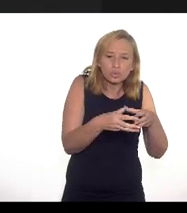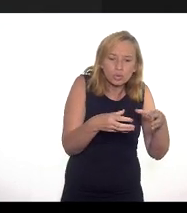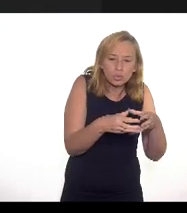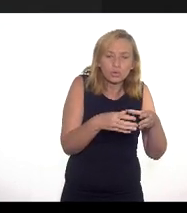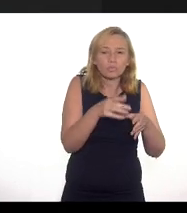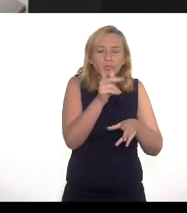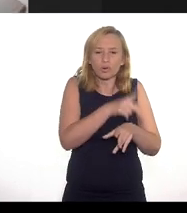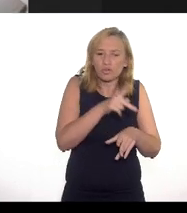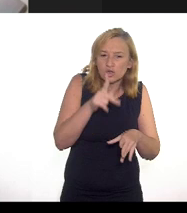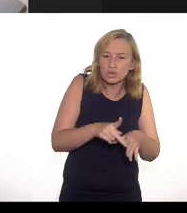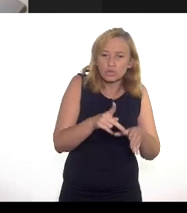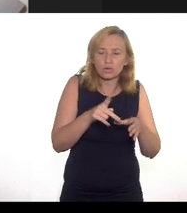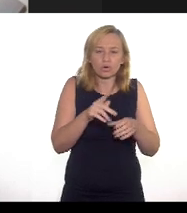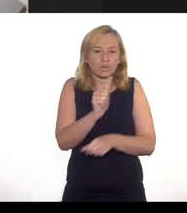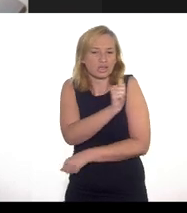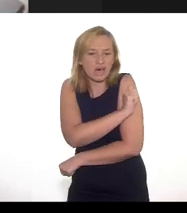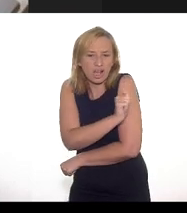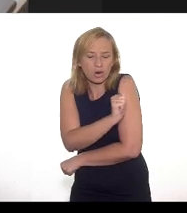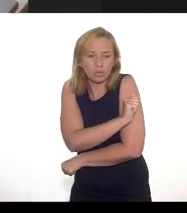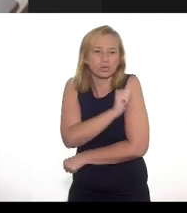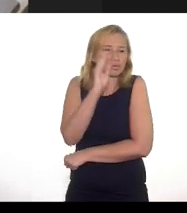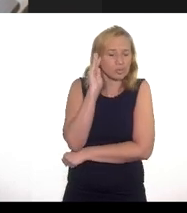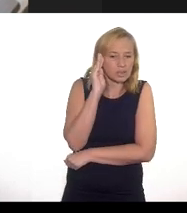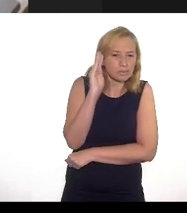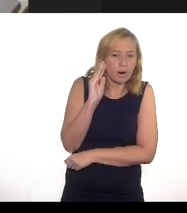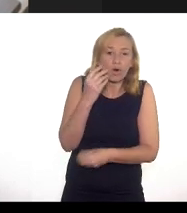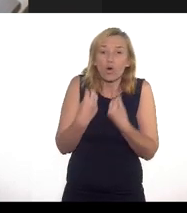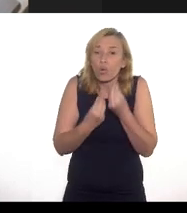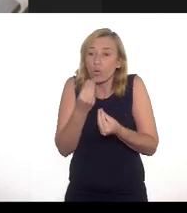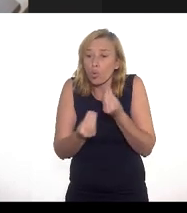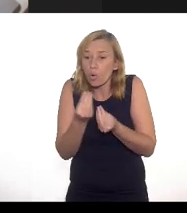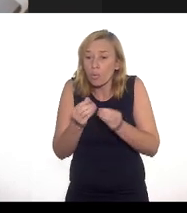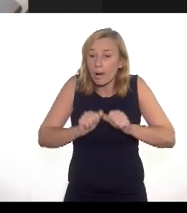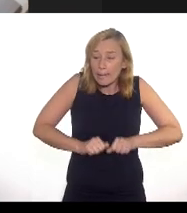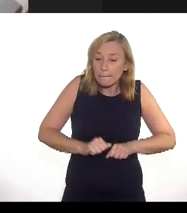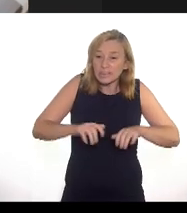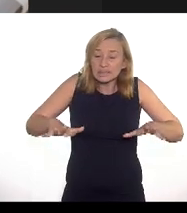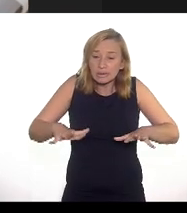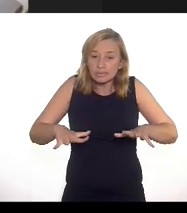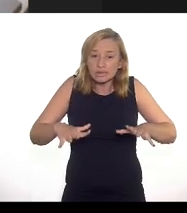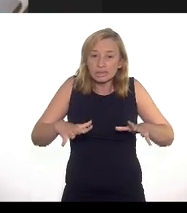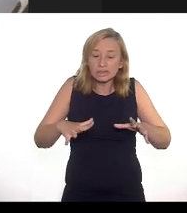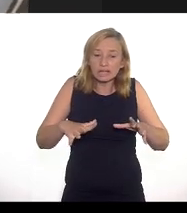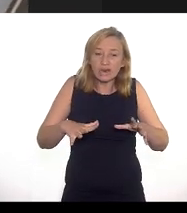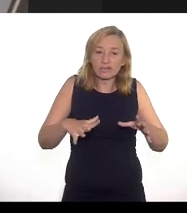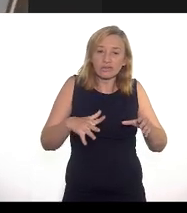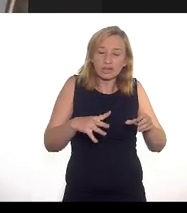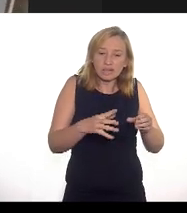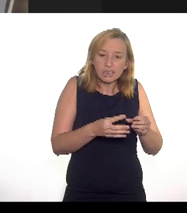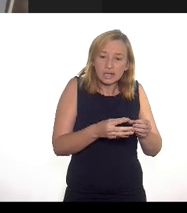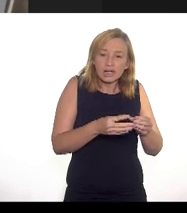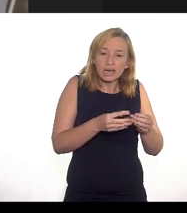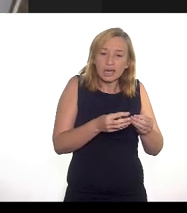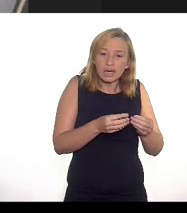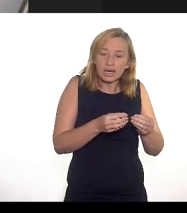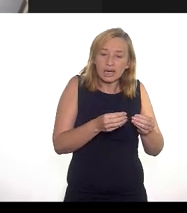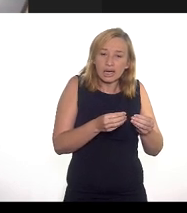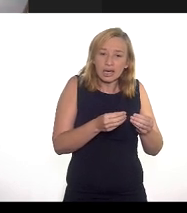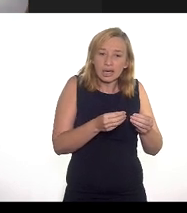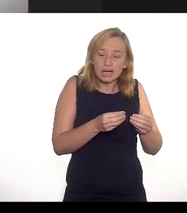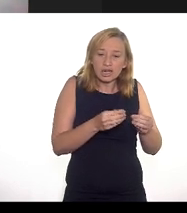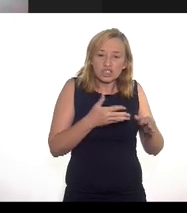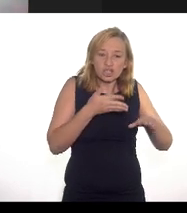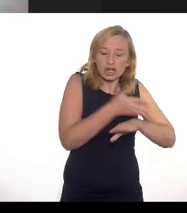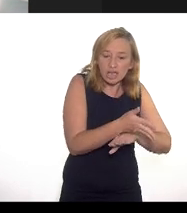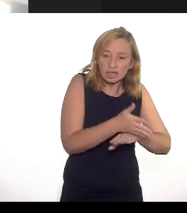professores, comunidades, os alunos principalmente, como a pandemia estava batendo na casa de cada um, na saúde de cada